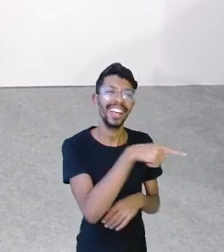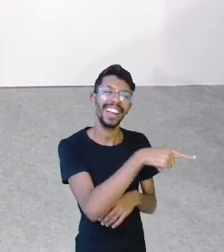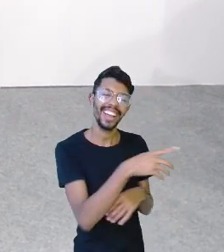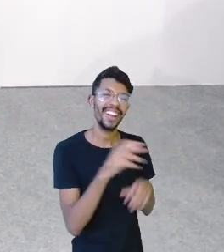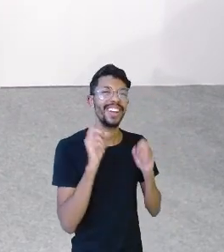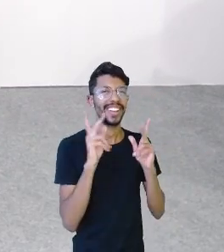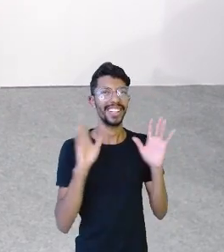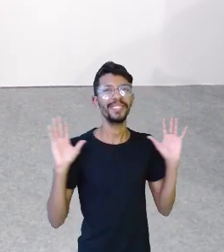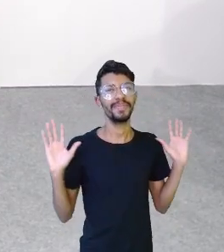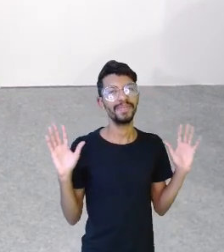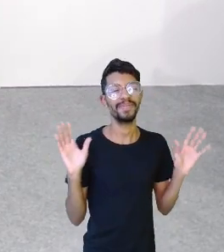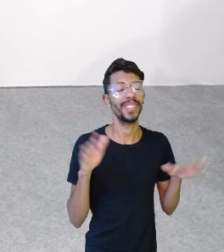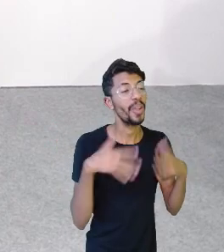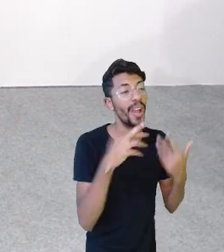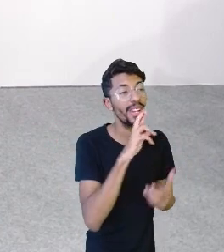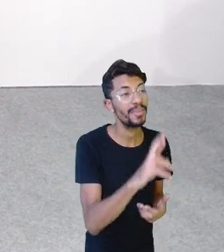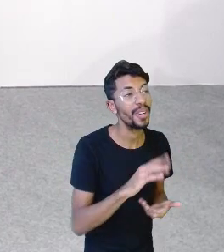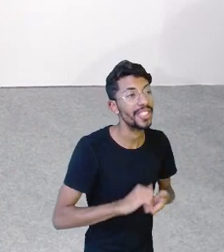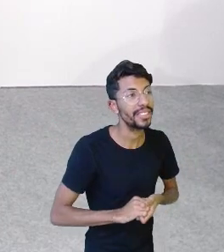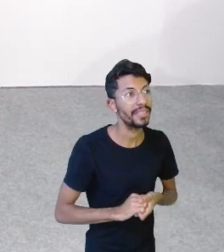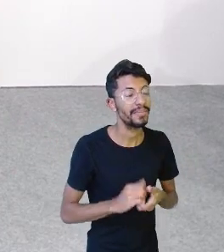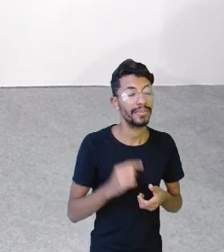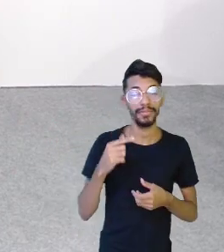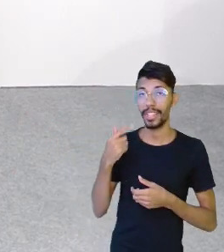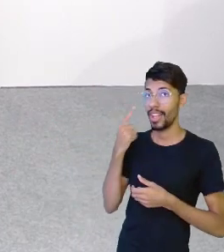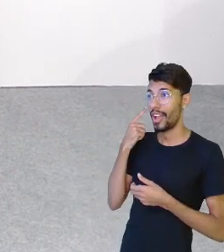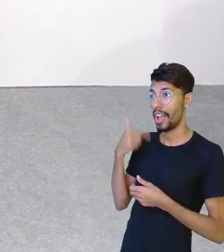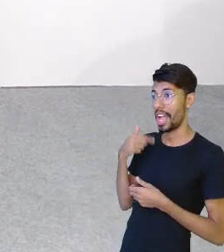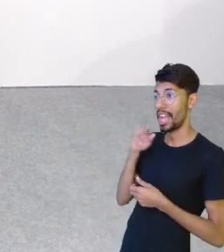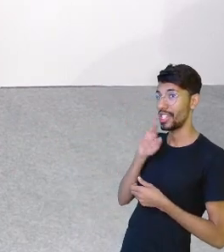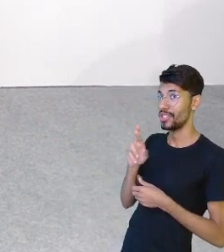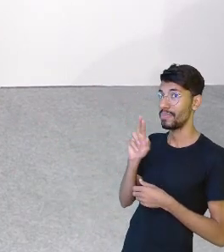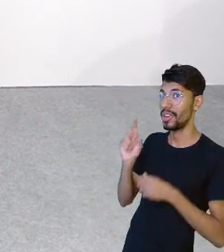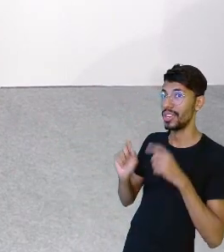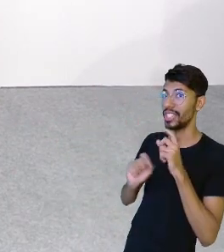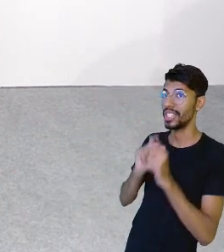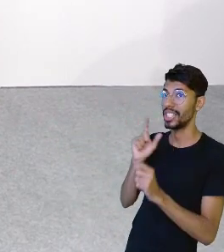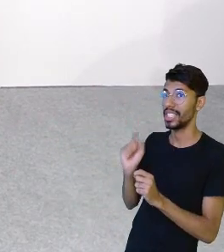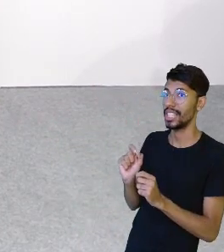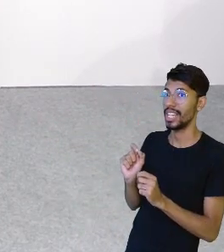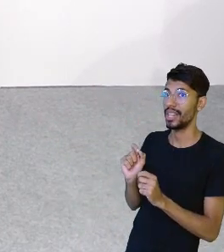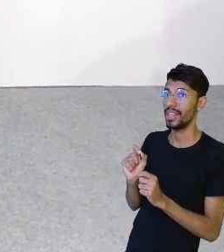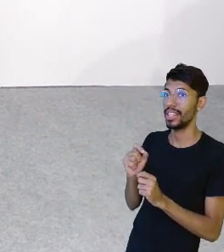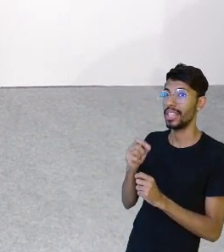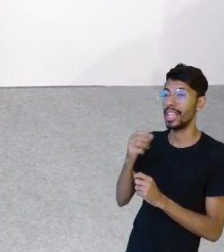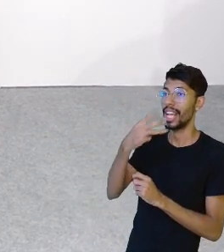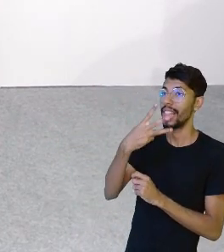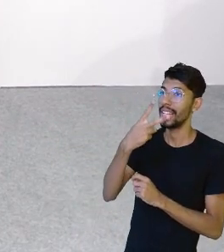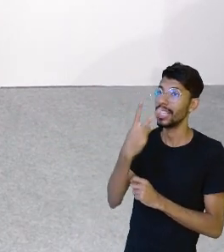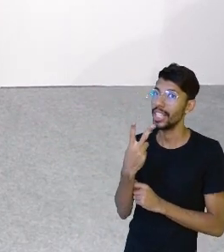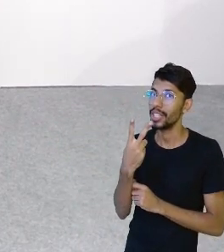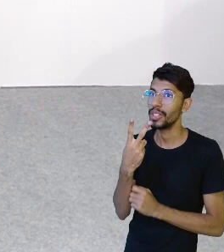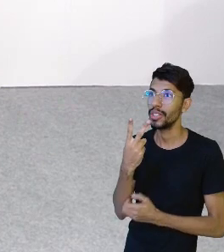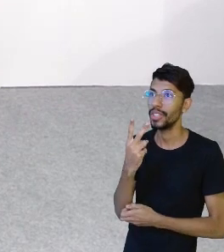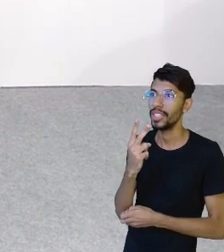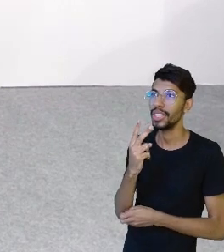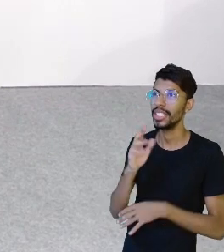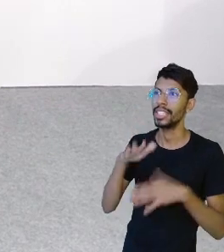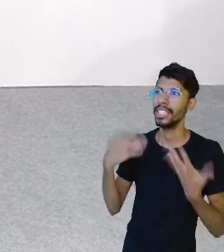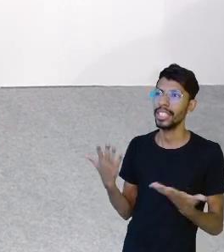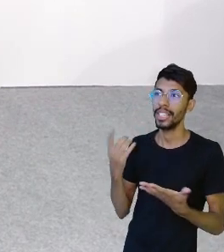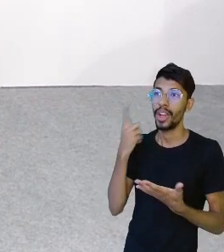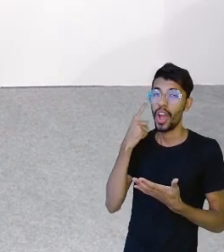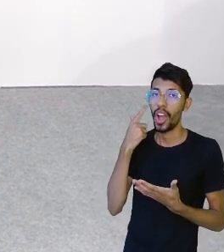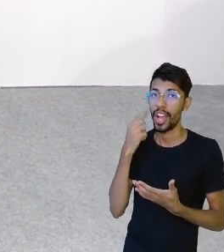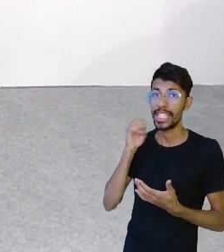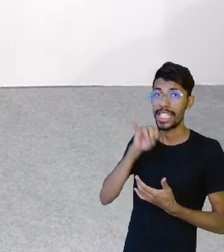Mauricéia, qual é o resultado? O resultado é... O resultado é 32. Qual é a carta que você tem?